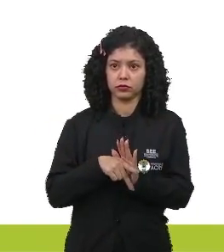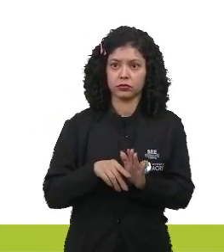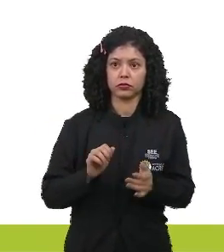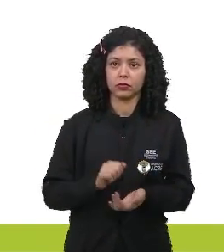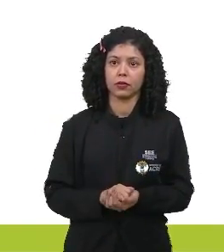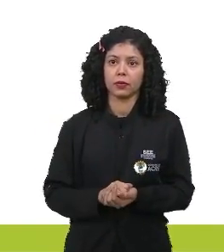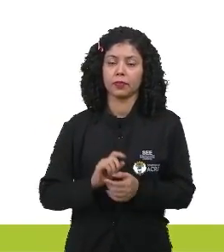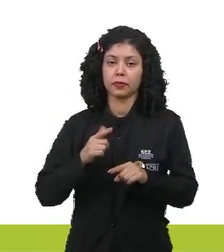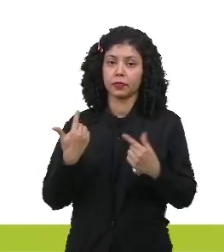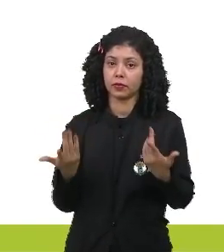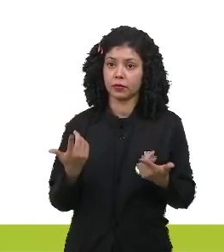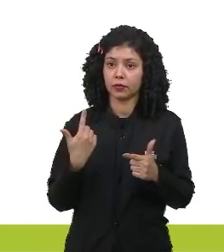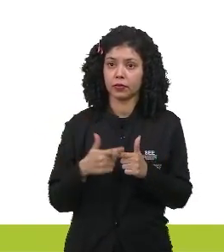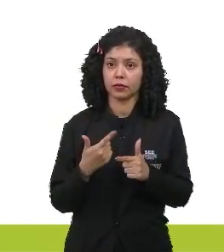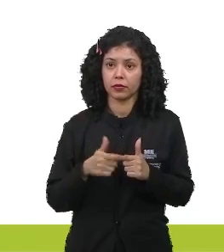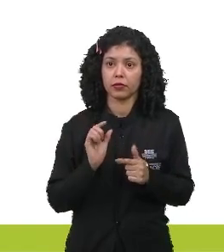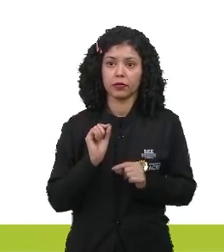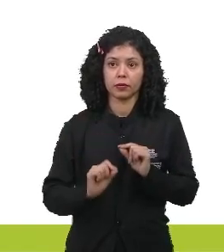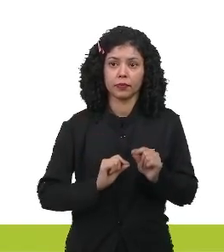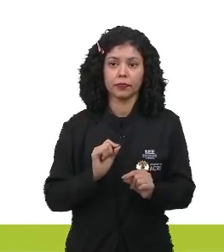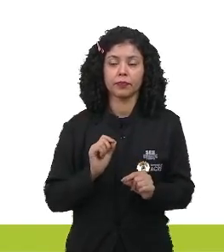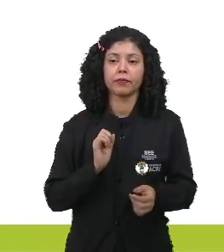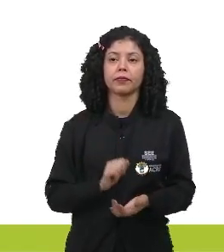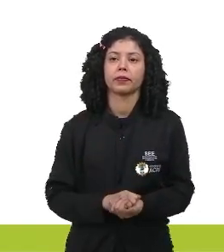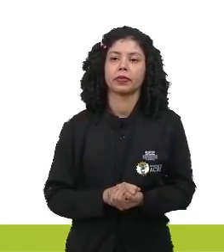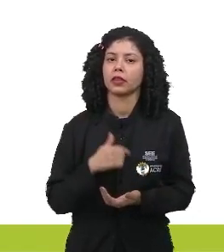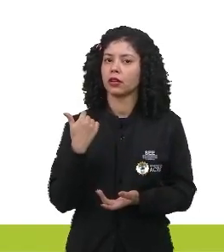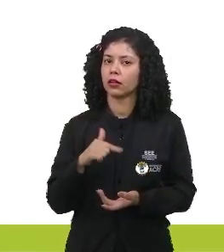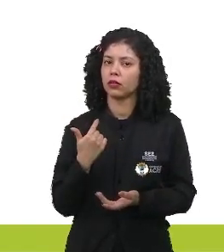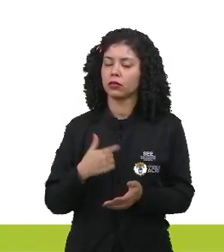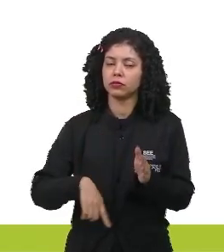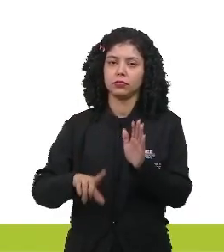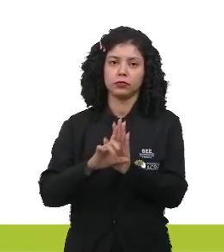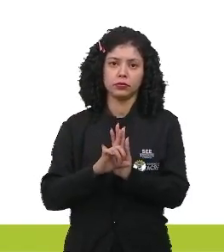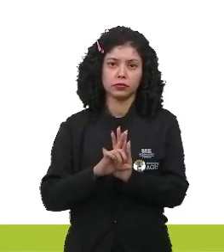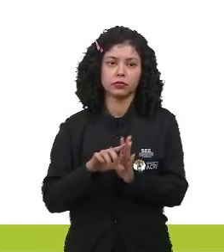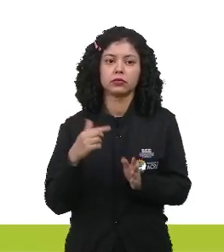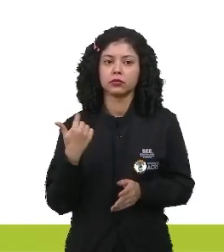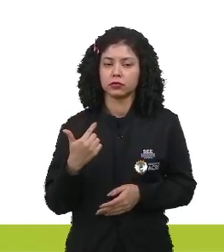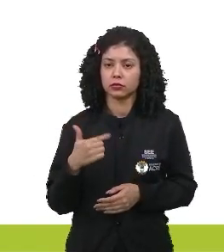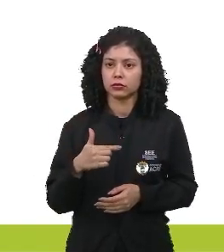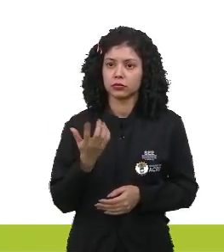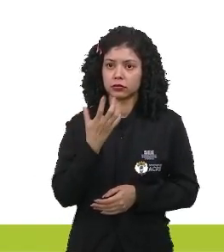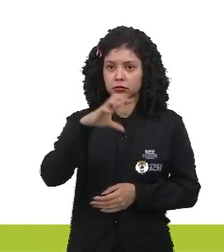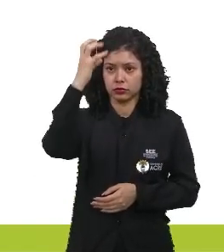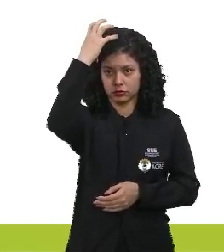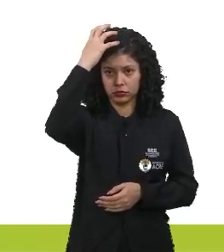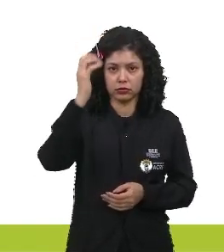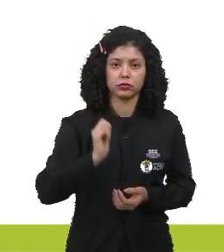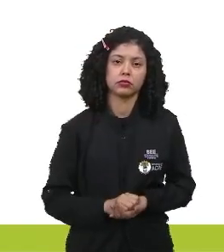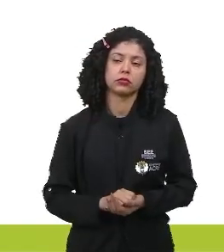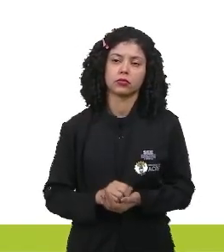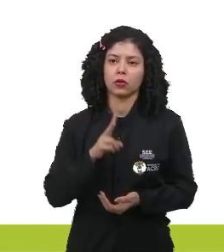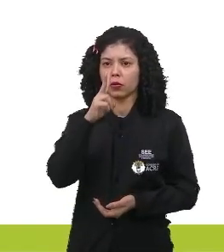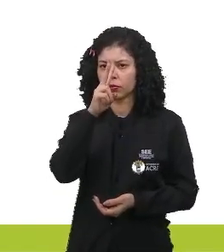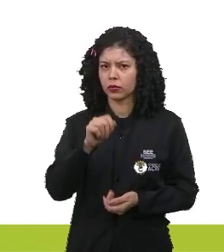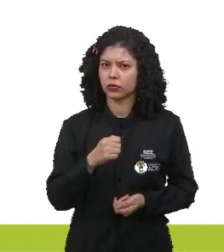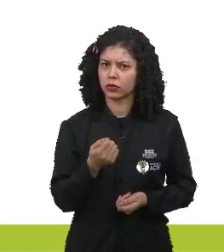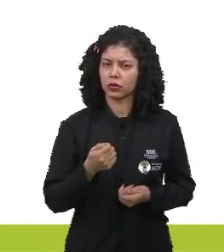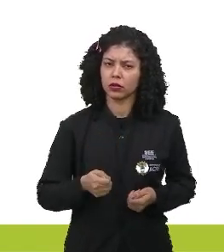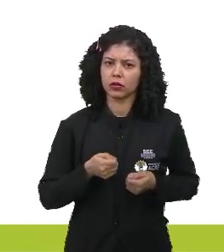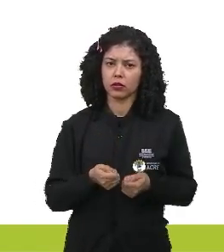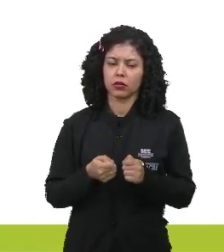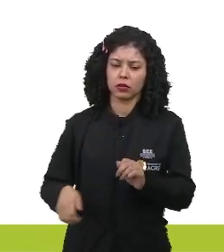agora qual é o problema o problema é que não tendo lei não tendo rei não tendo um poder que se